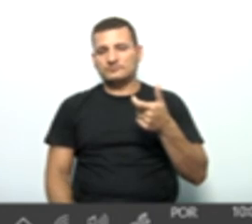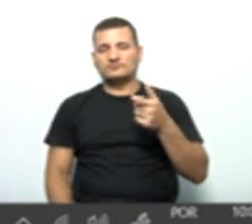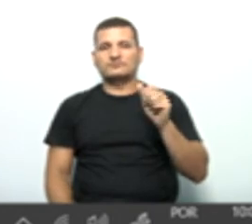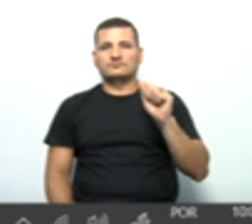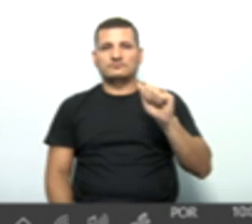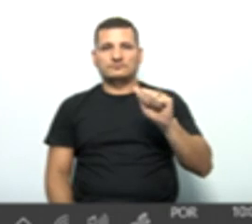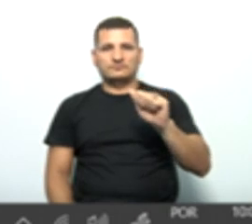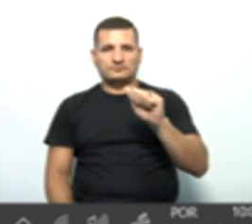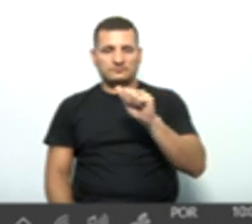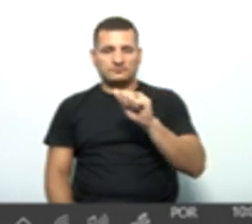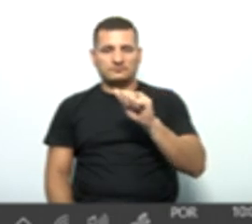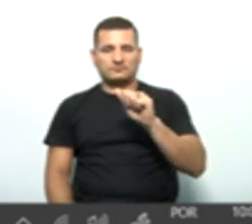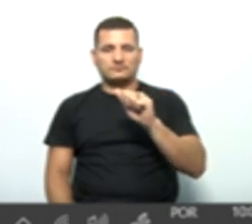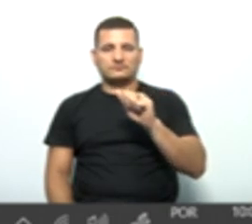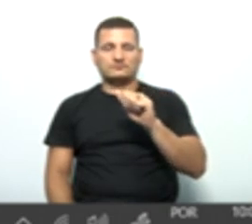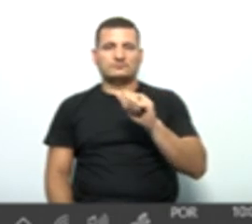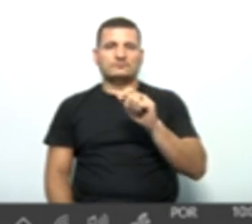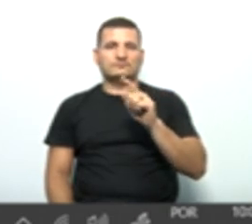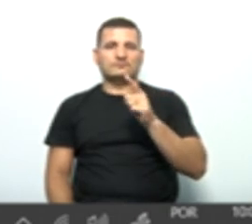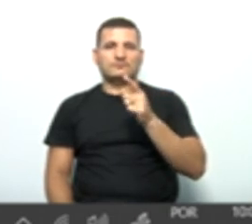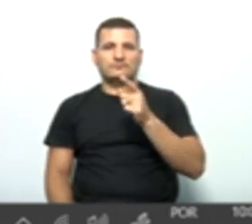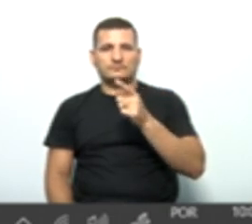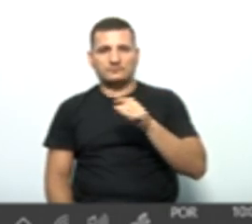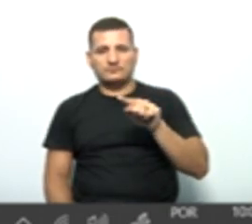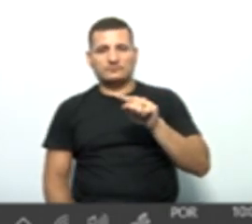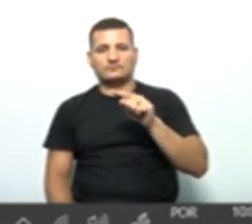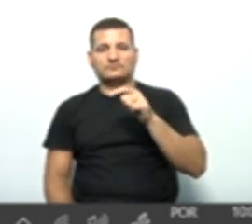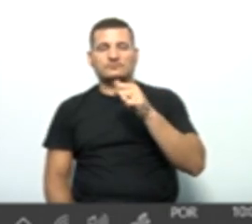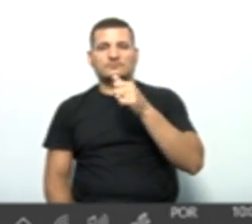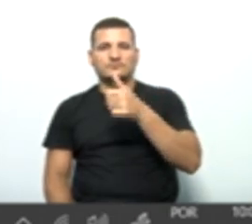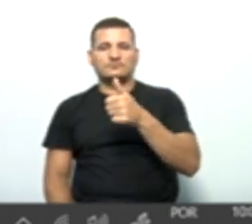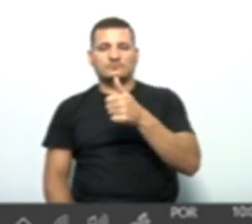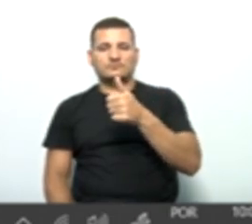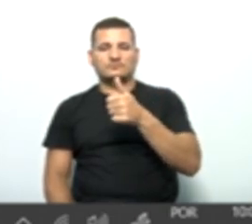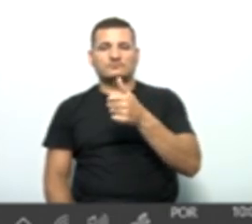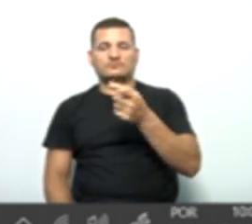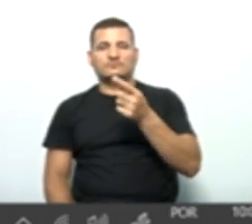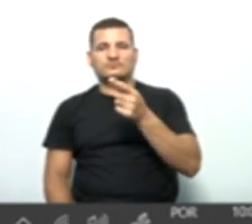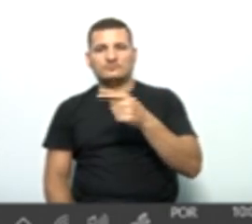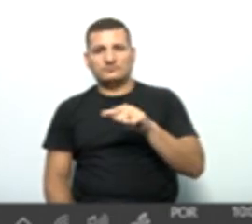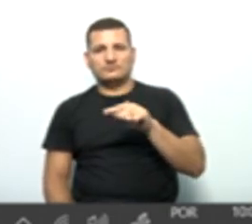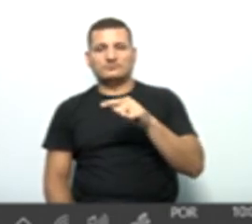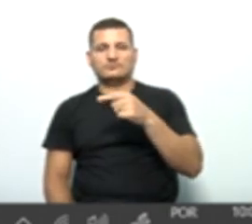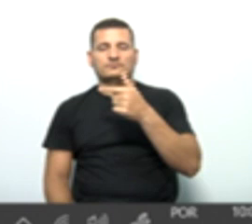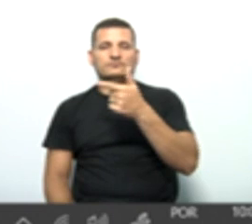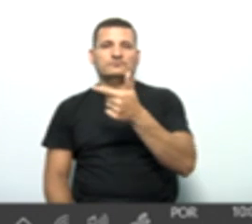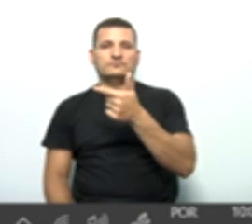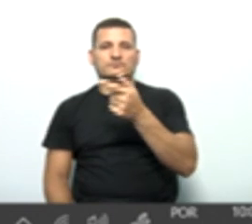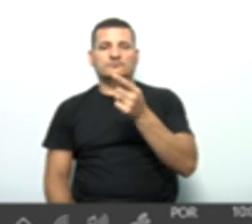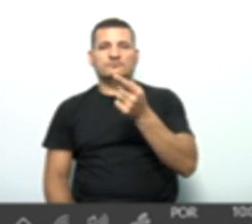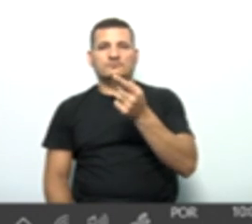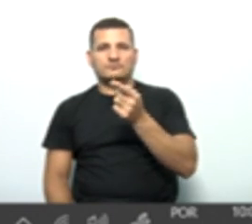AA, tá vendo? Vírgula, 1, vírgula, 2, vírgula,